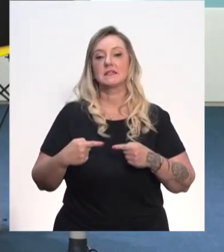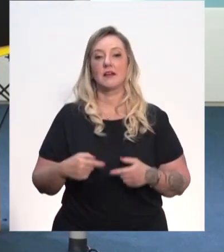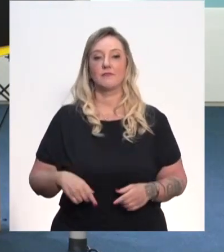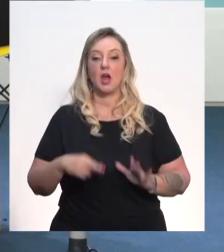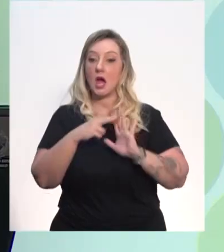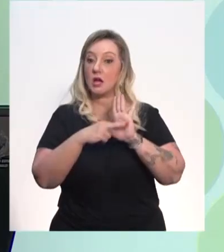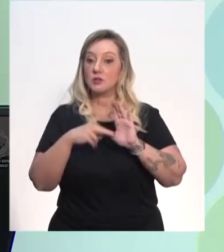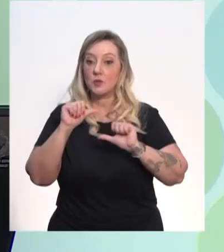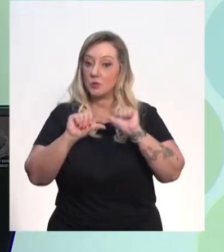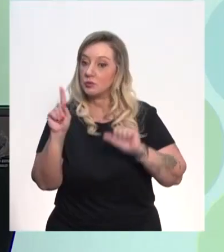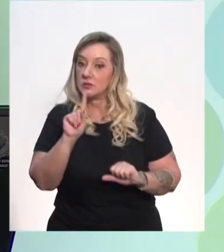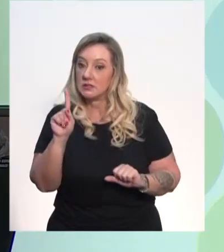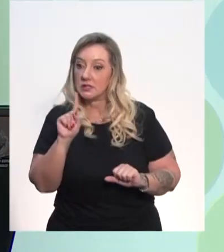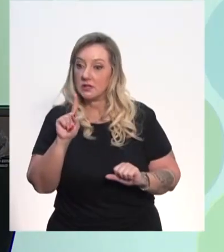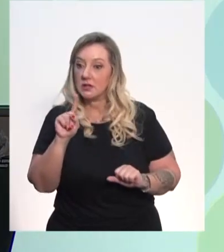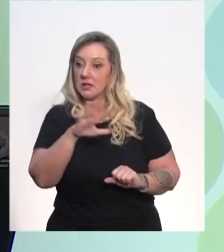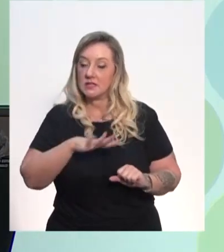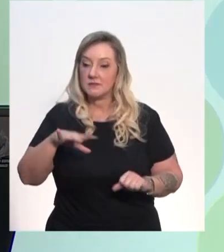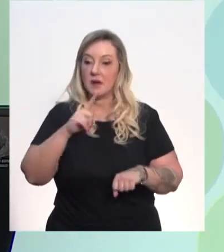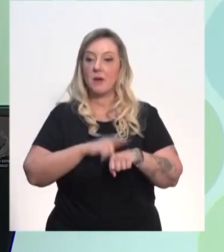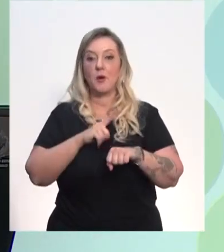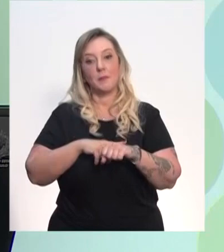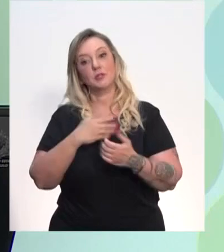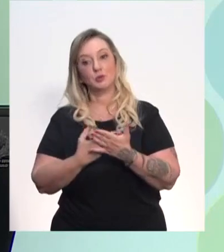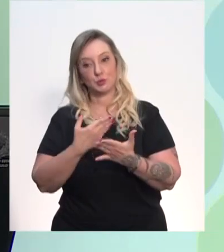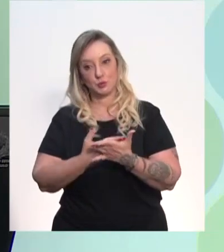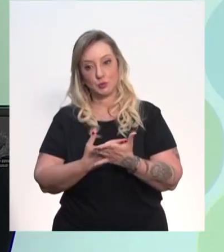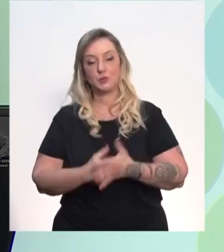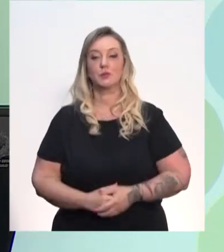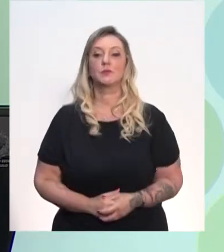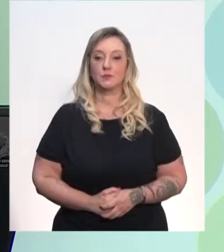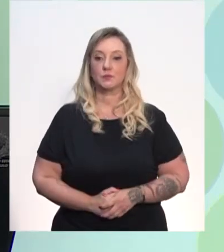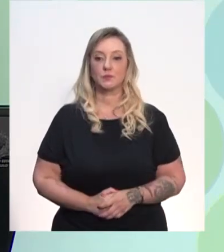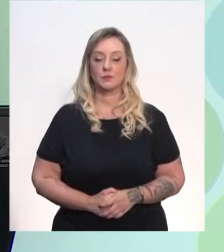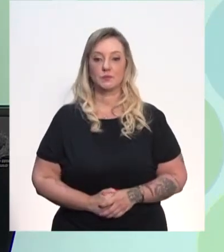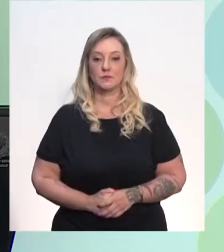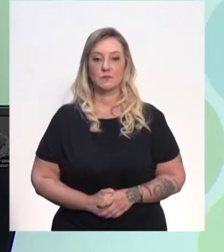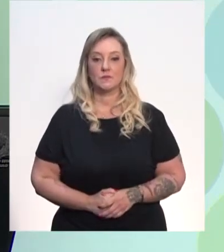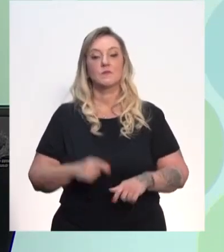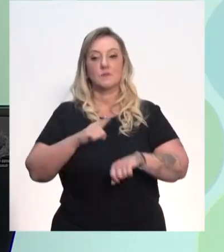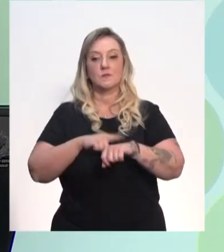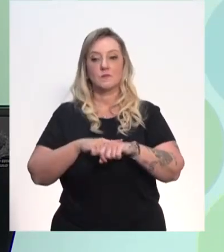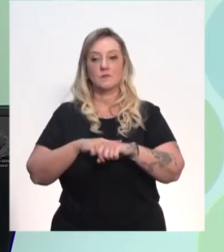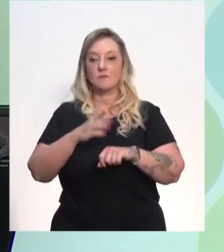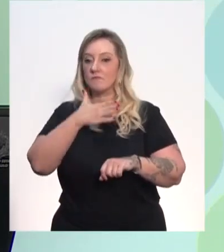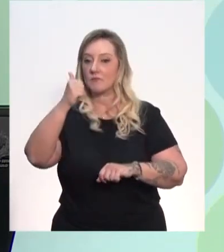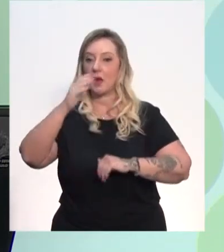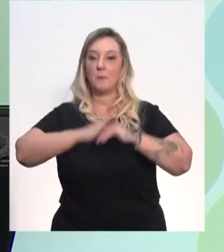com as pautas que foram elaboradas, as que estão em elaboração, ela está